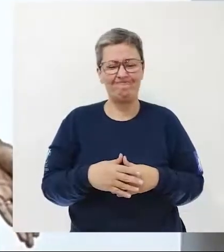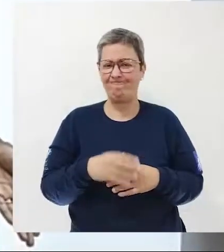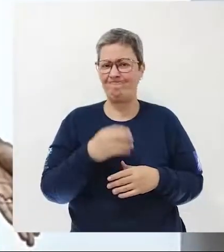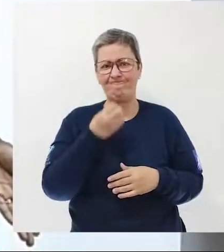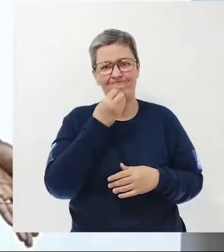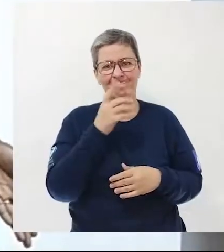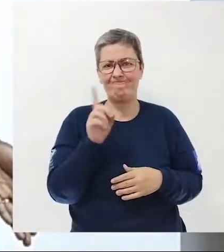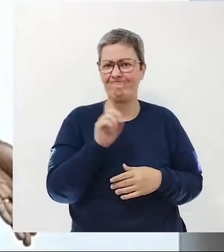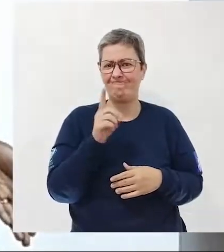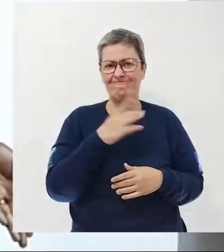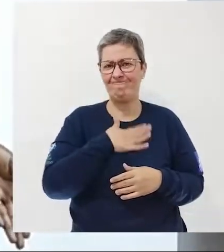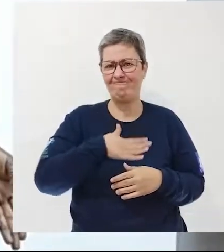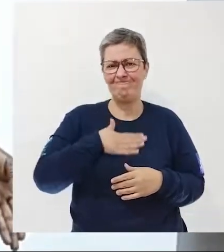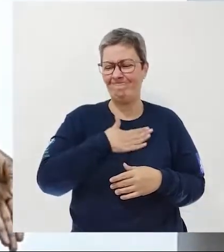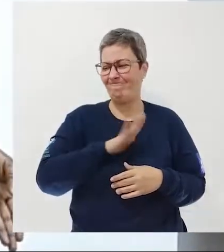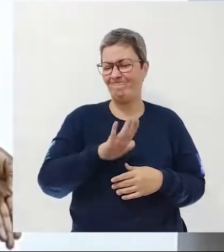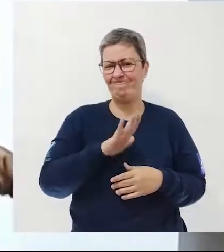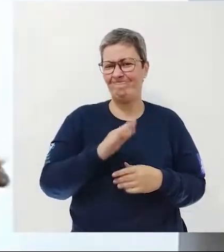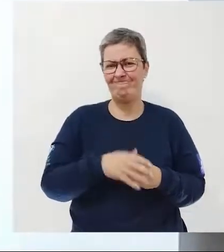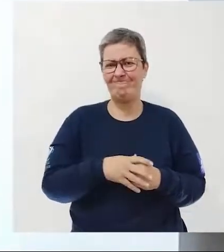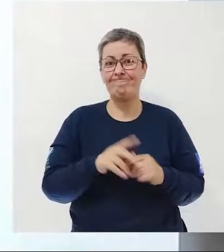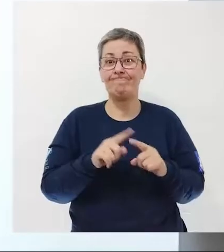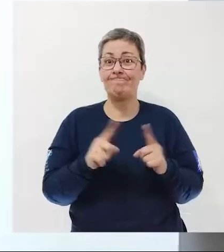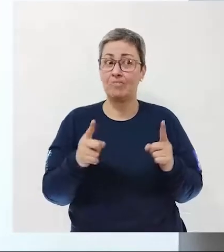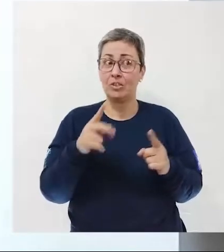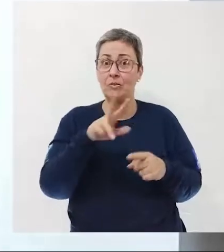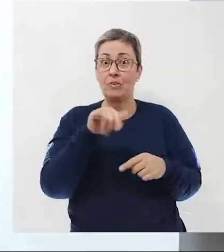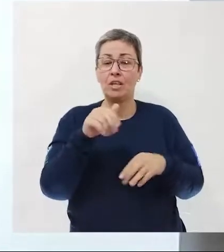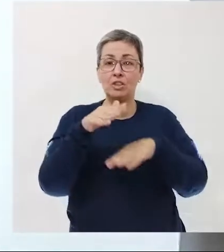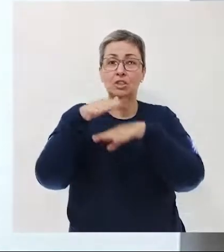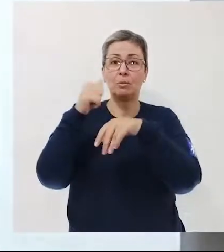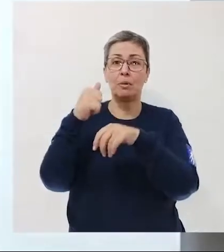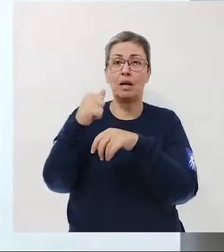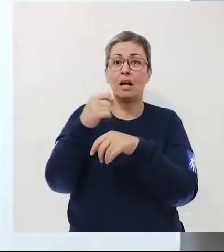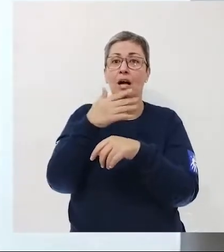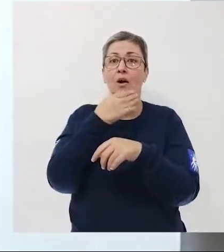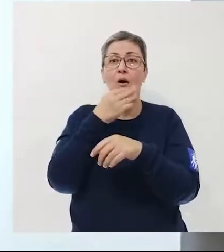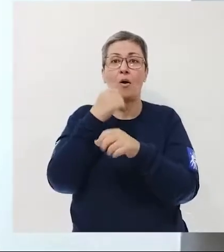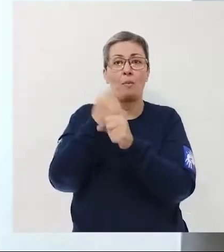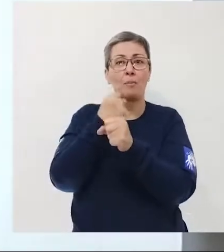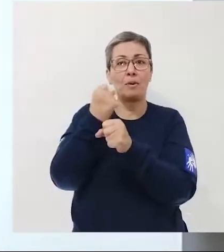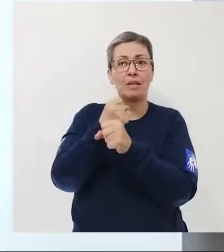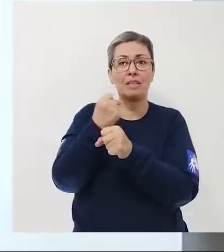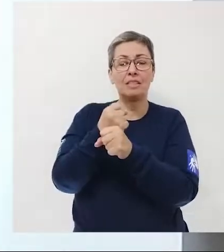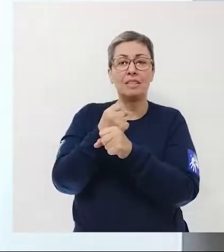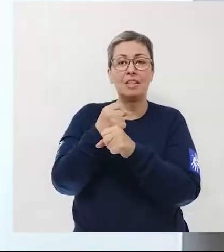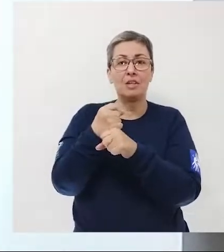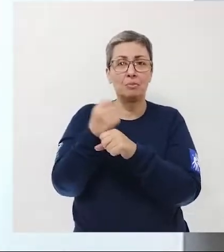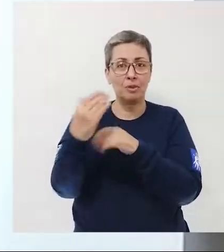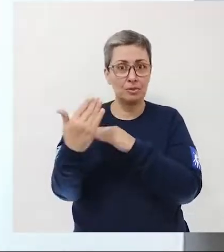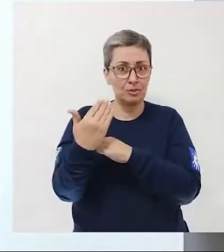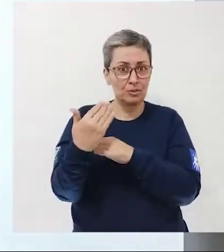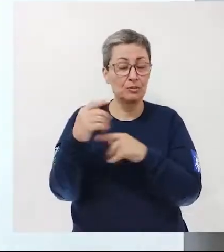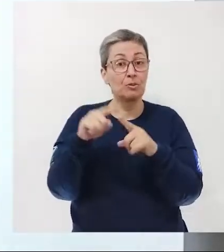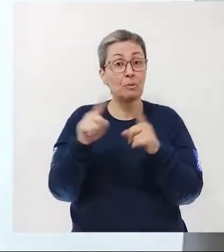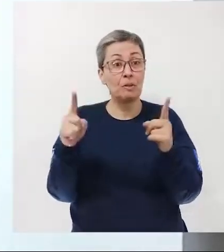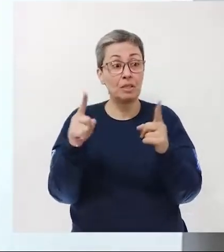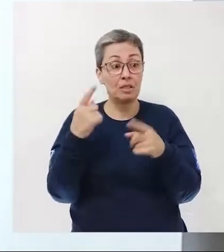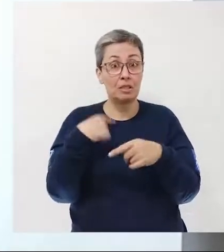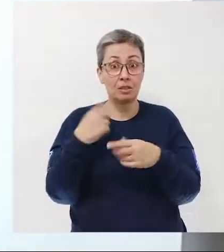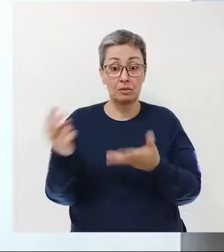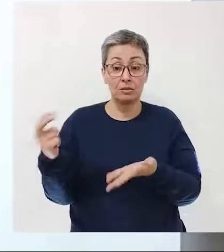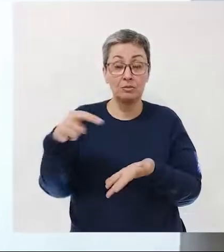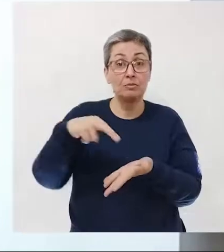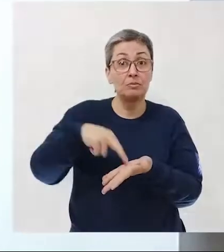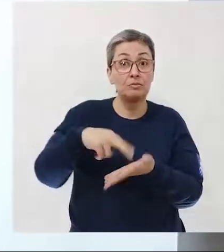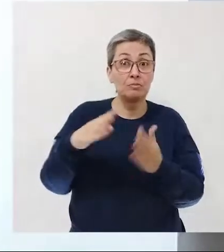não é o chão que você está gostando. E você vai chamar um pedreiro para te ajudar. Na hora que esse pedreiro